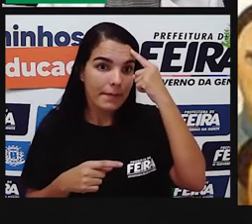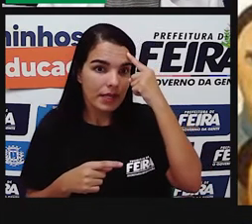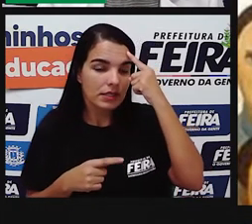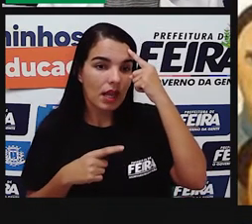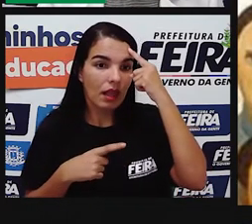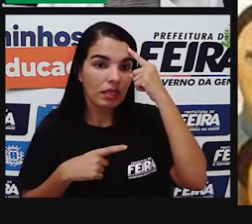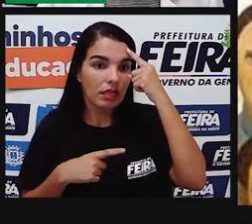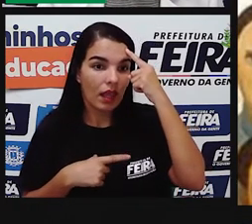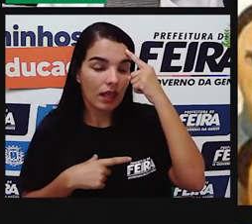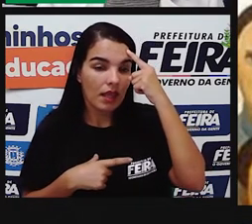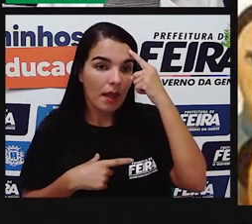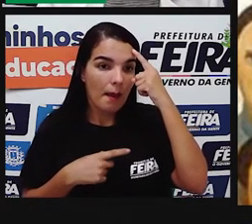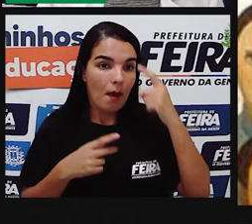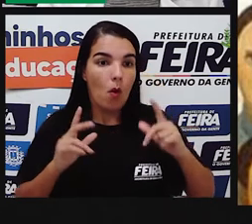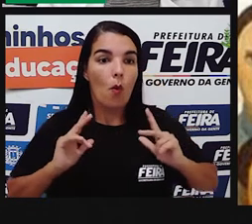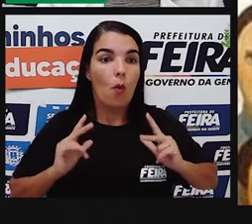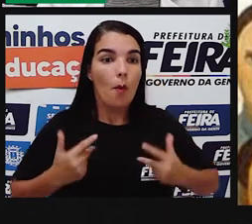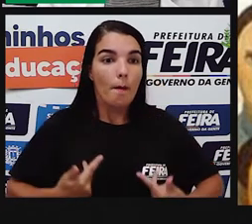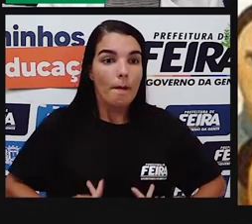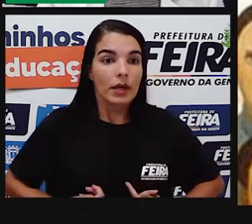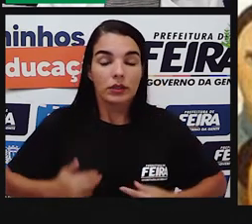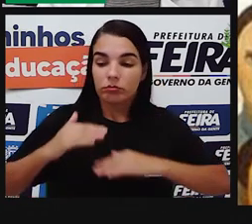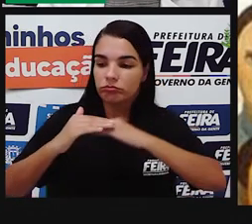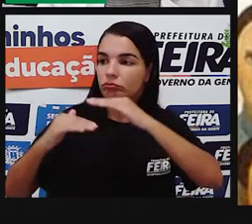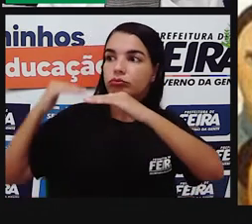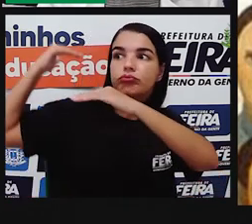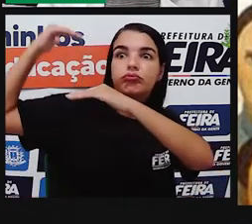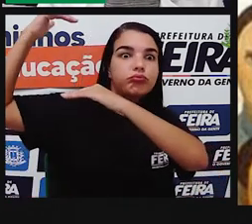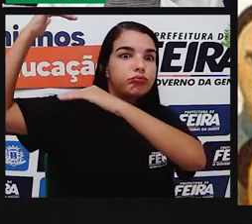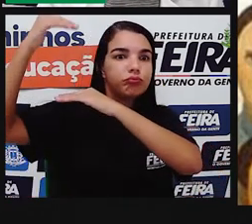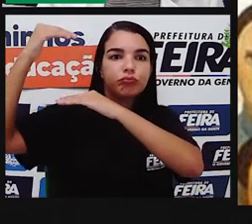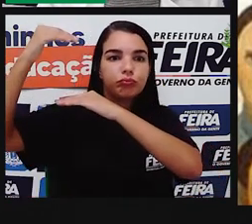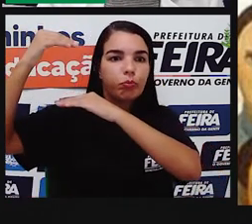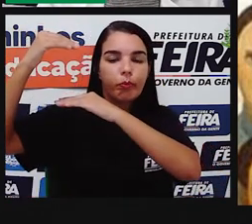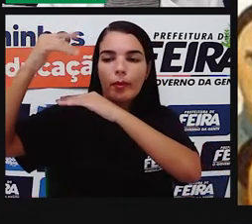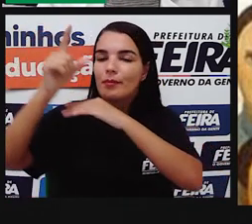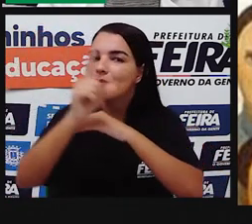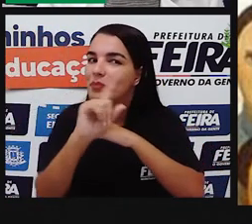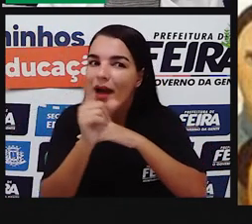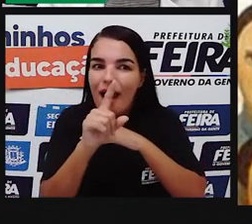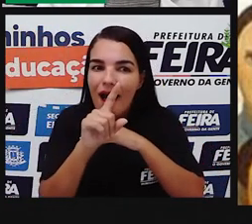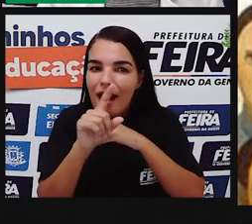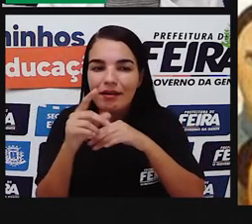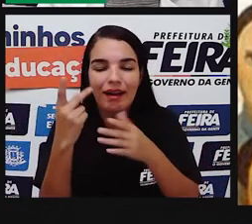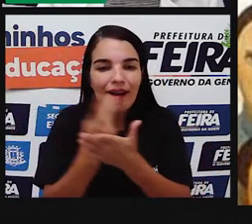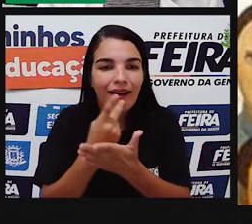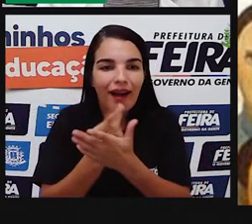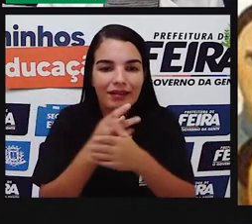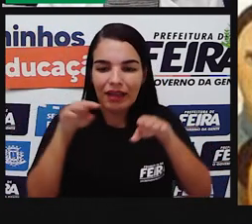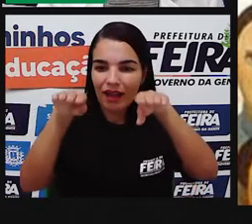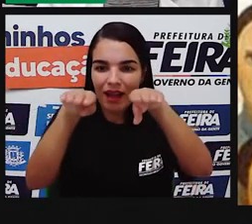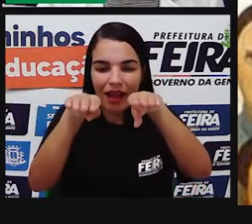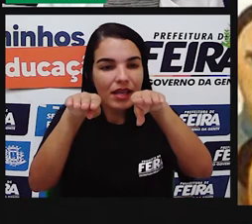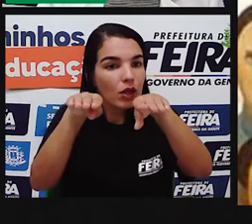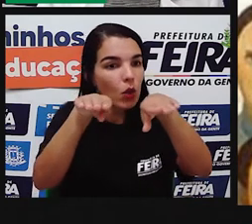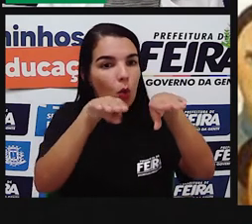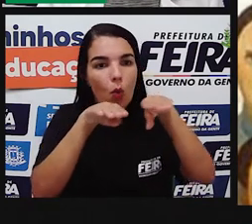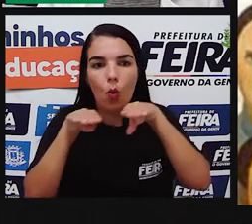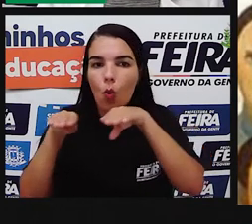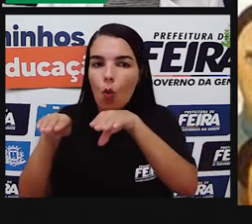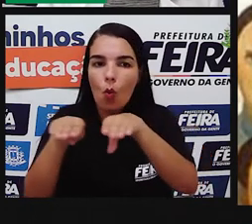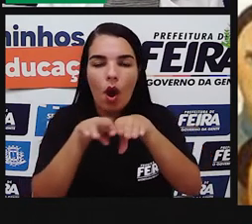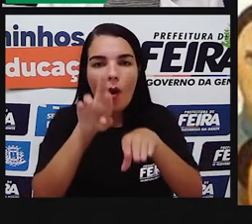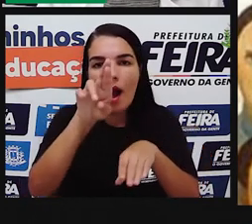outras. Então, estamos cheios de exemplos disso, de pessoas que acham que sua